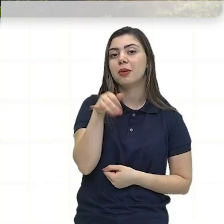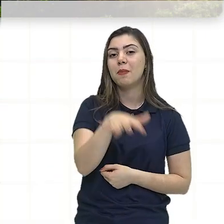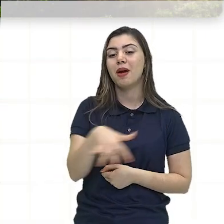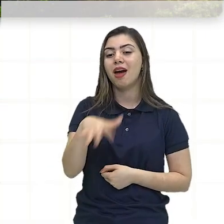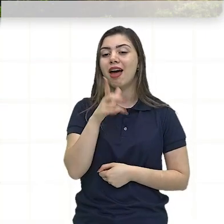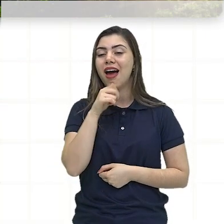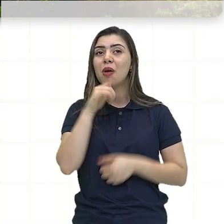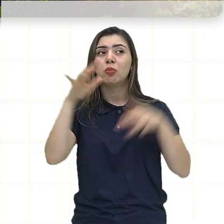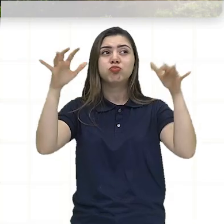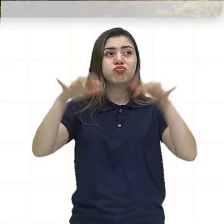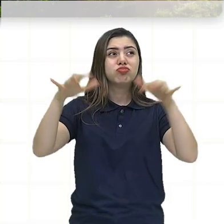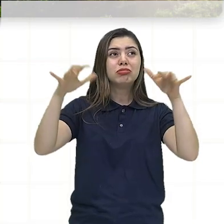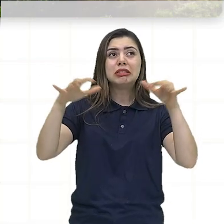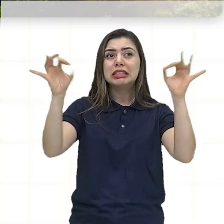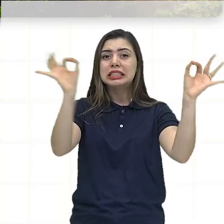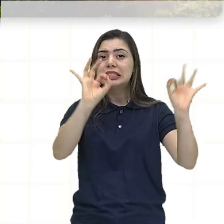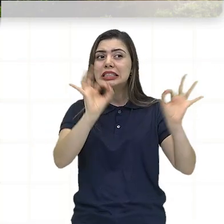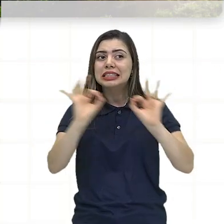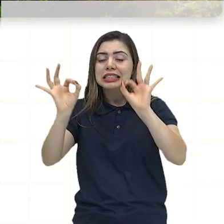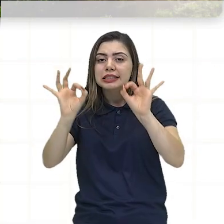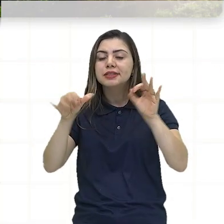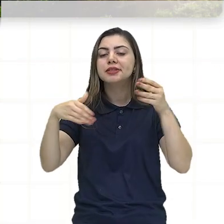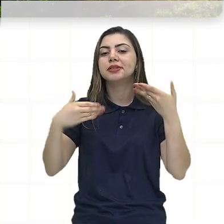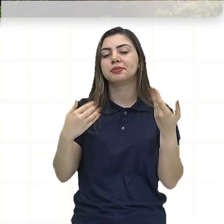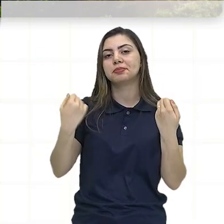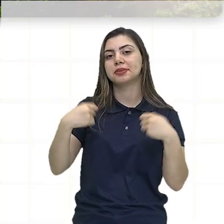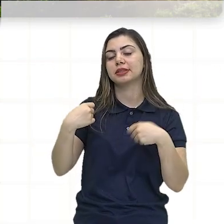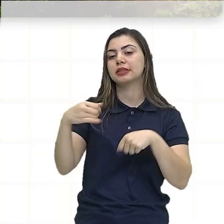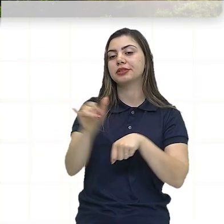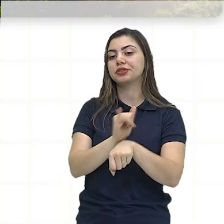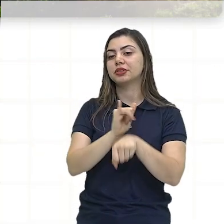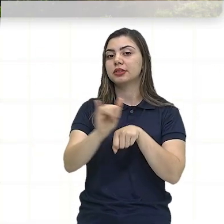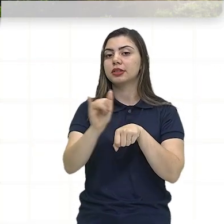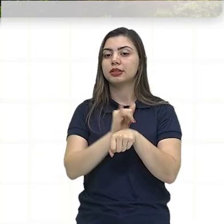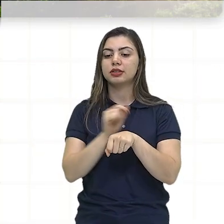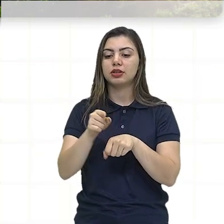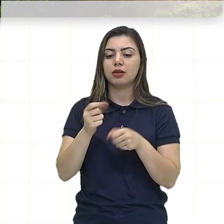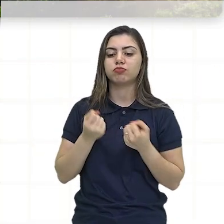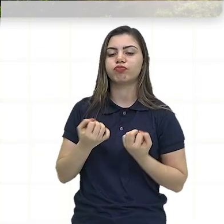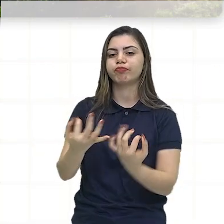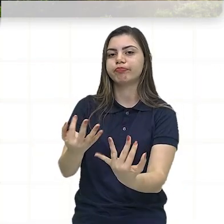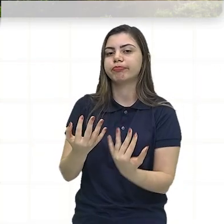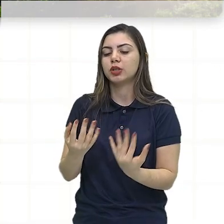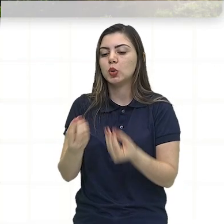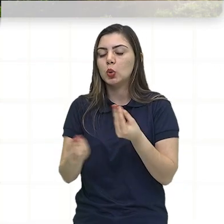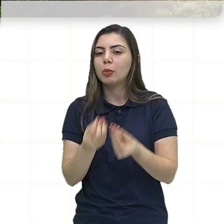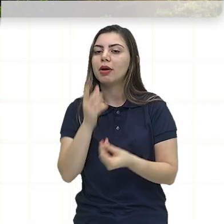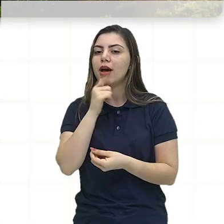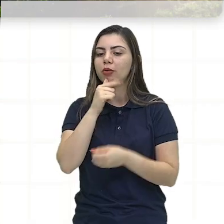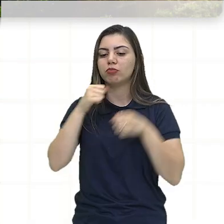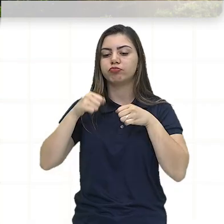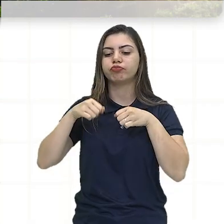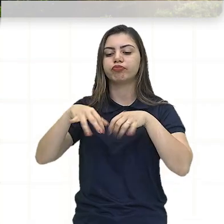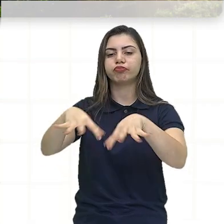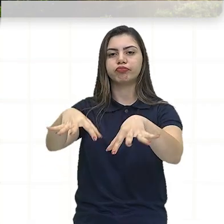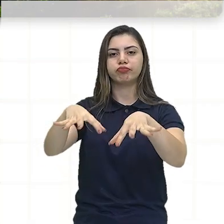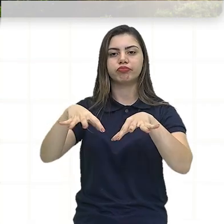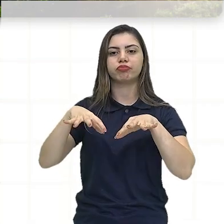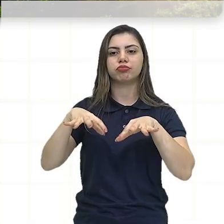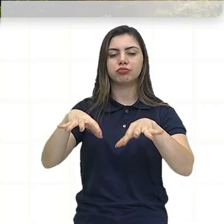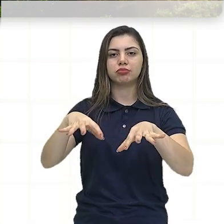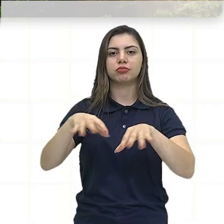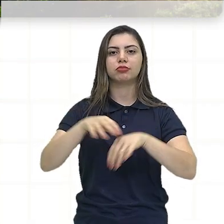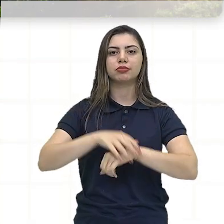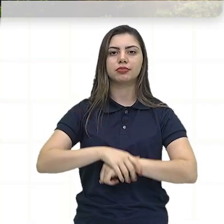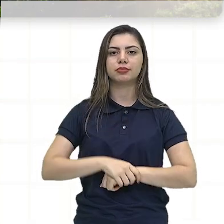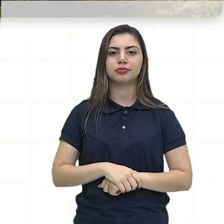estiagens, a falta de chuva, e aí é importante, para não perder a plantação, suplementar a água naquele